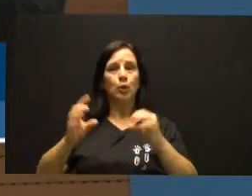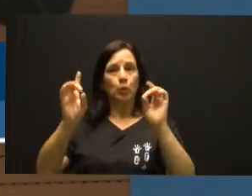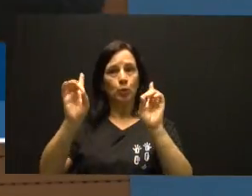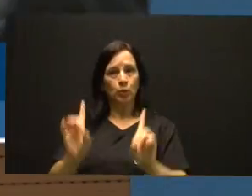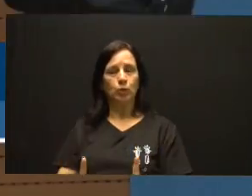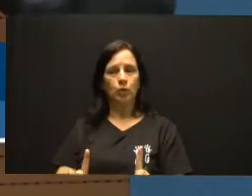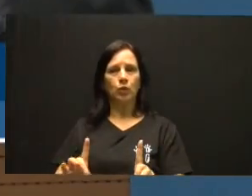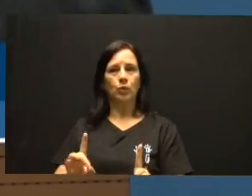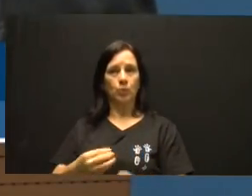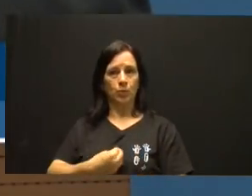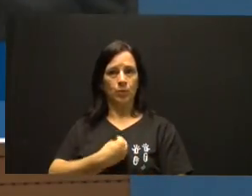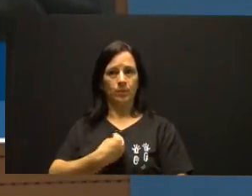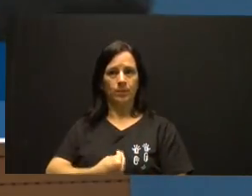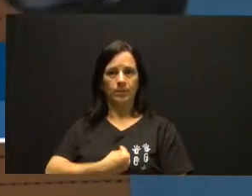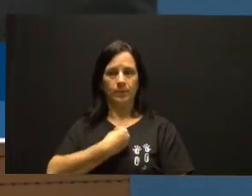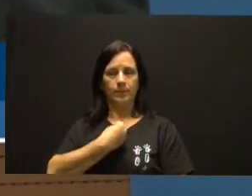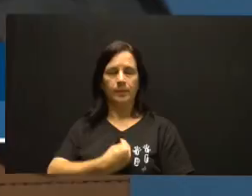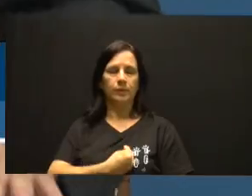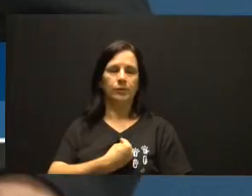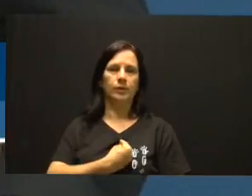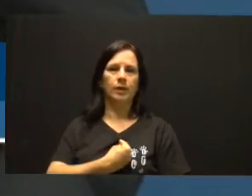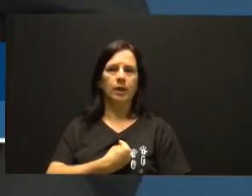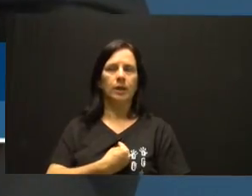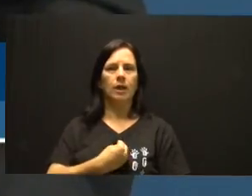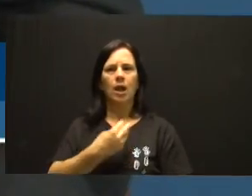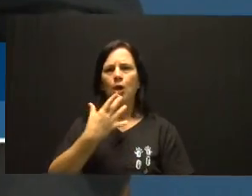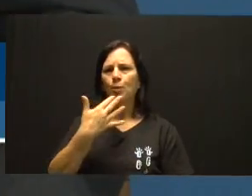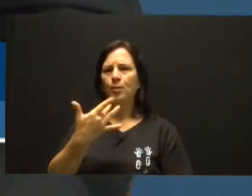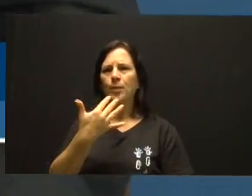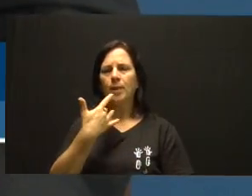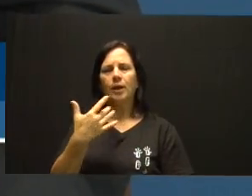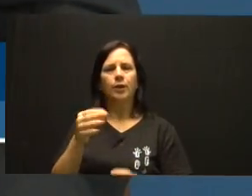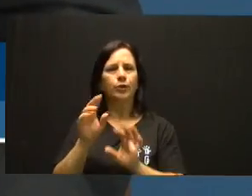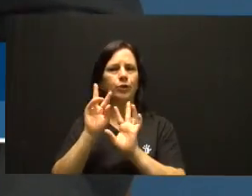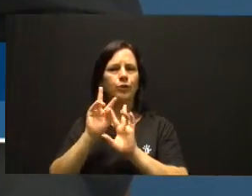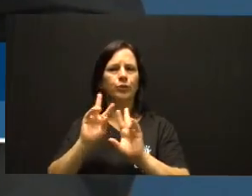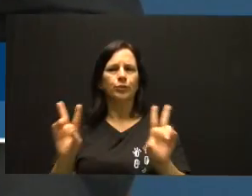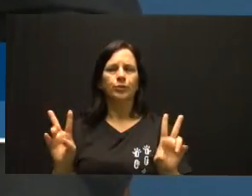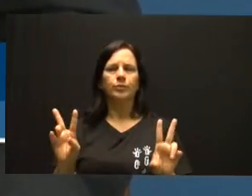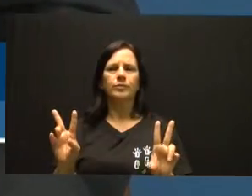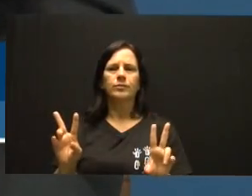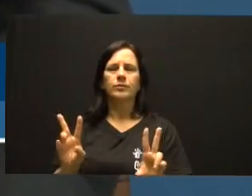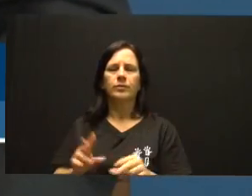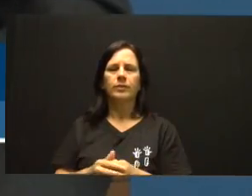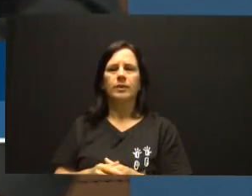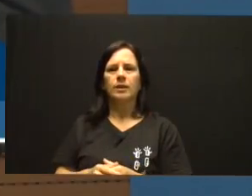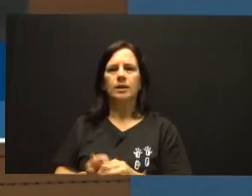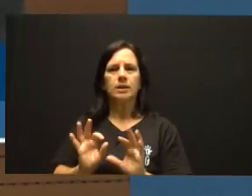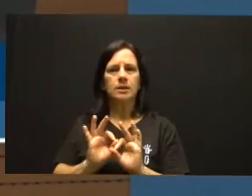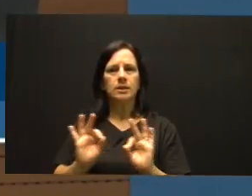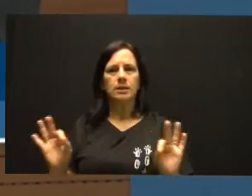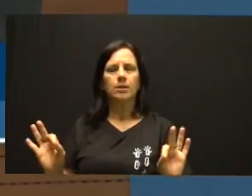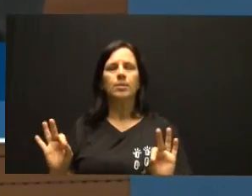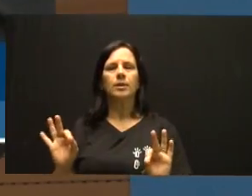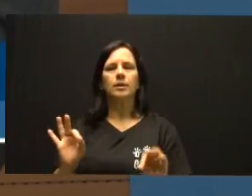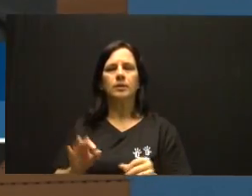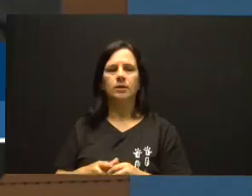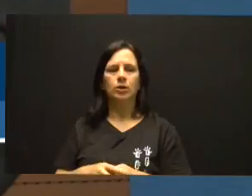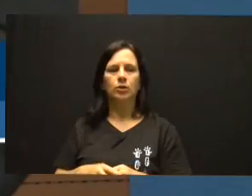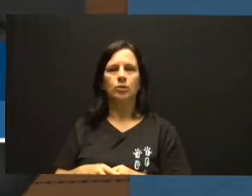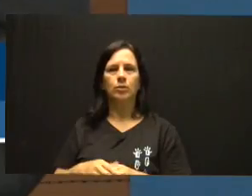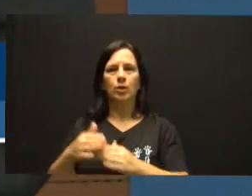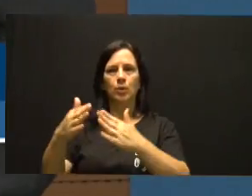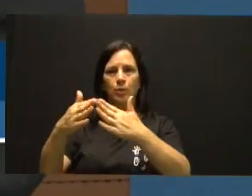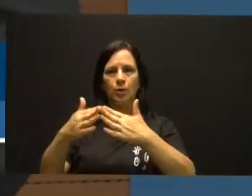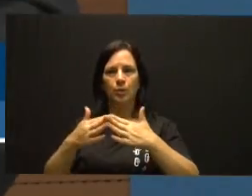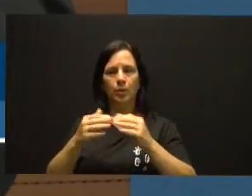direito para poder sobreviver. É, a matemática é simples, a conta é simples e tem que ser desta maneira. Então fica aqui o meu registro e o meu